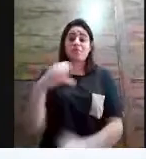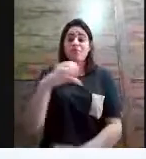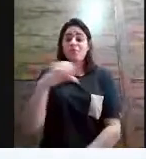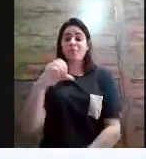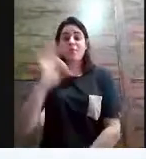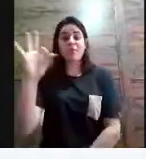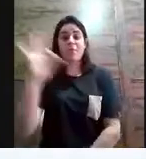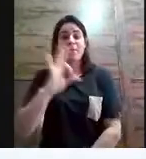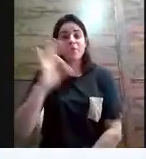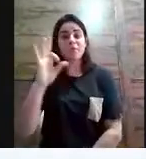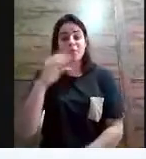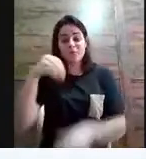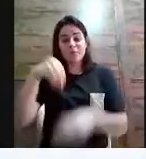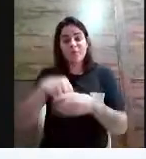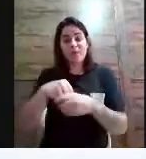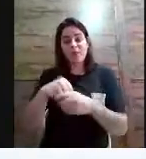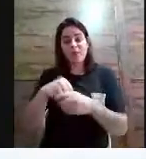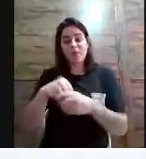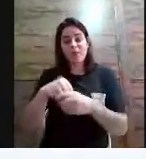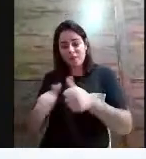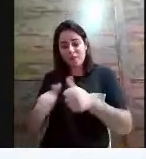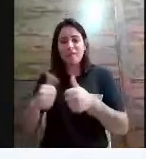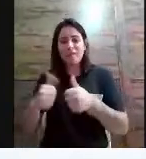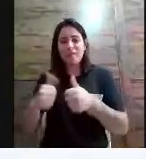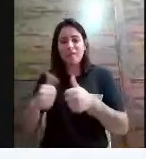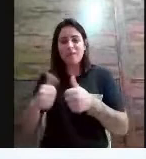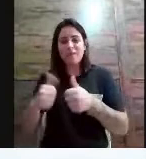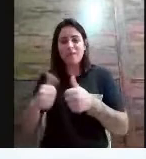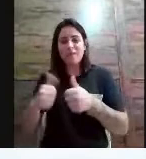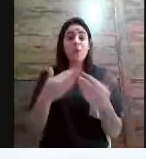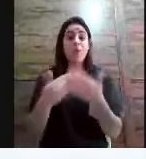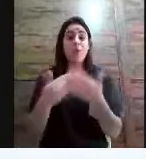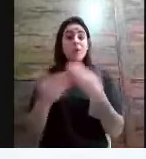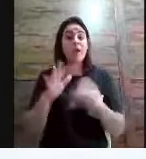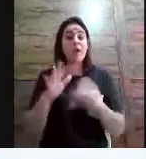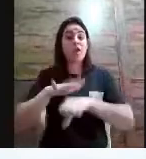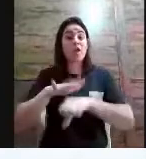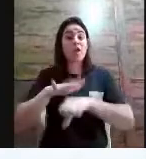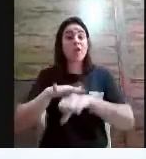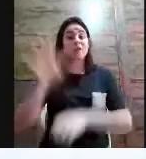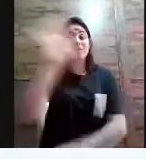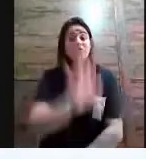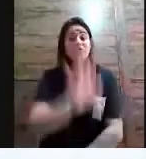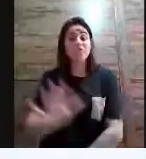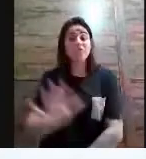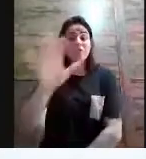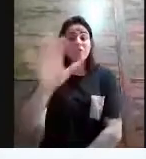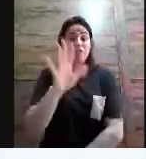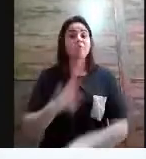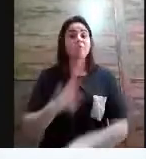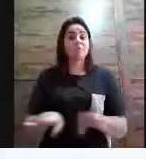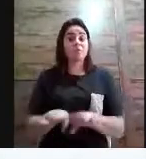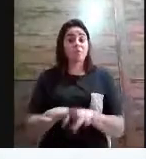99% das substâncias, seja para que doença for, não é? Então, é isso que a gente tem que entender.